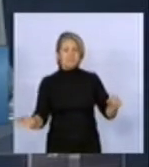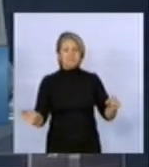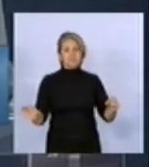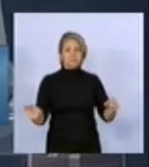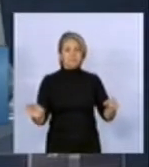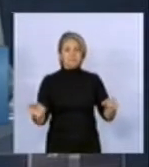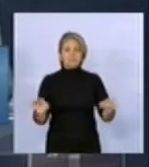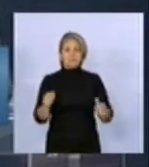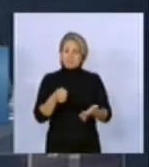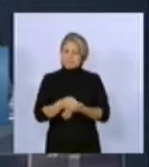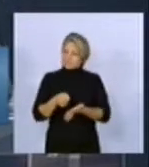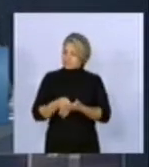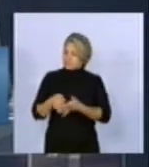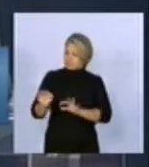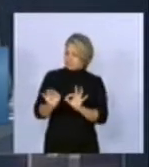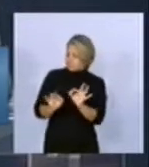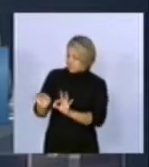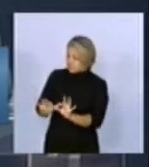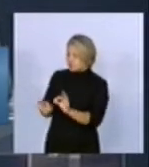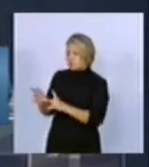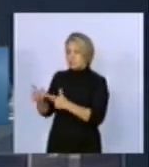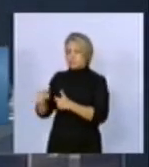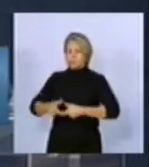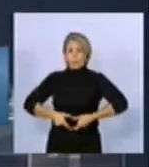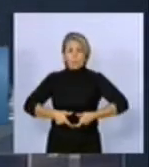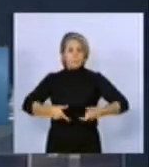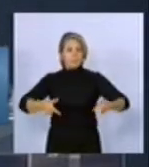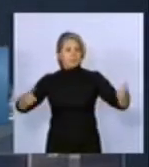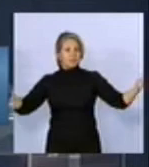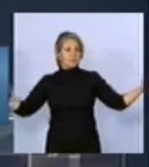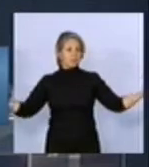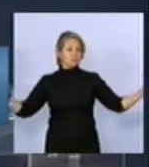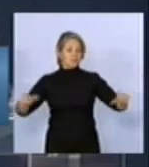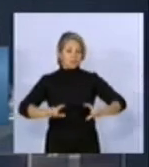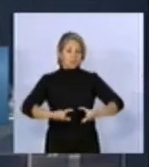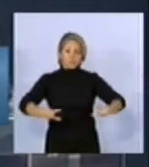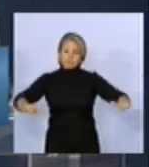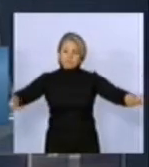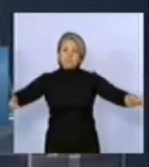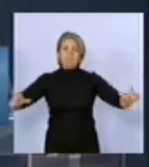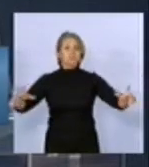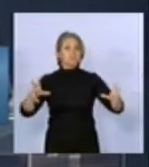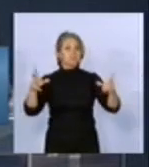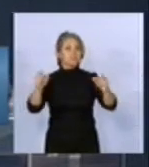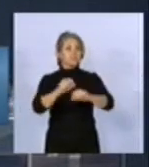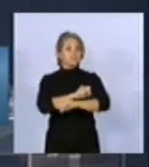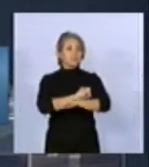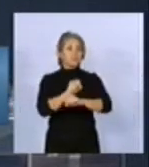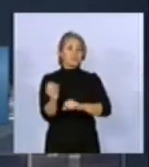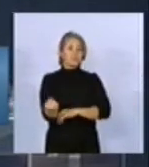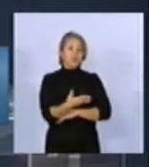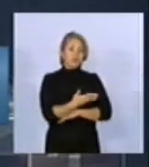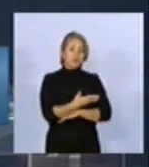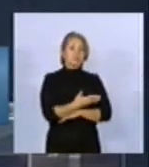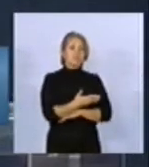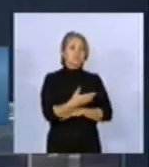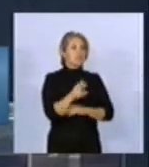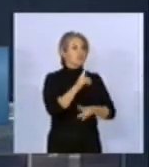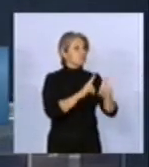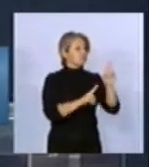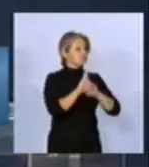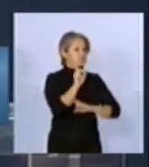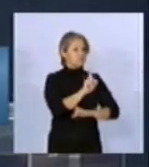tentar planejar todo o aumento da expansão de uma forma que já os novos Empreendimentos não fossem mais não se